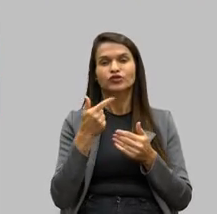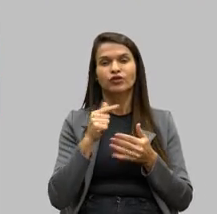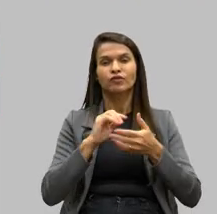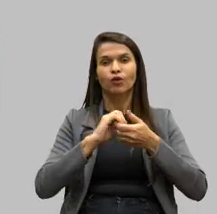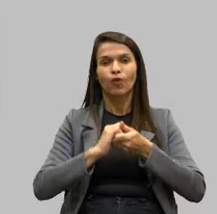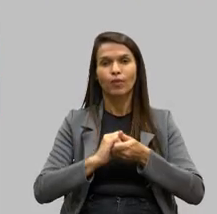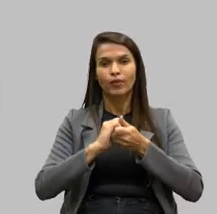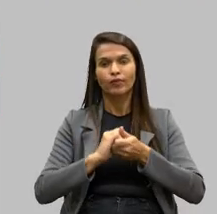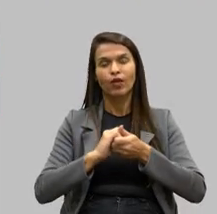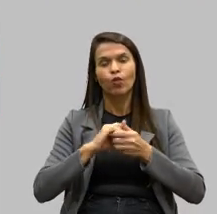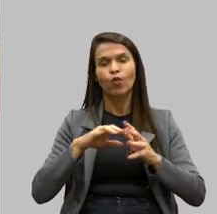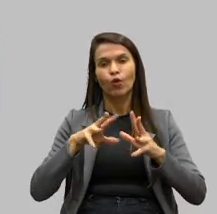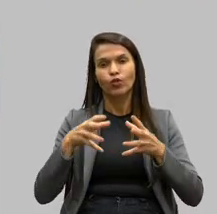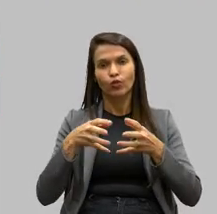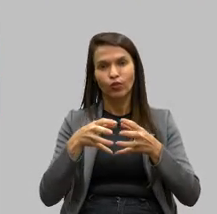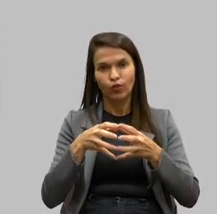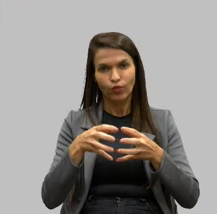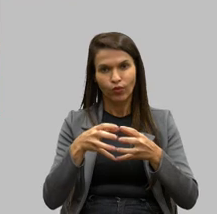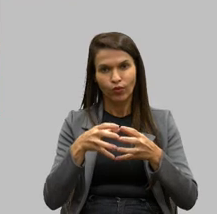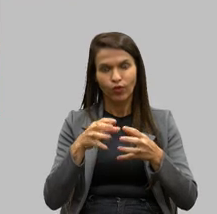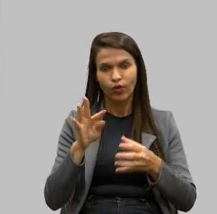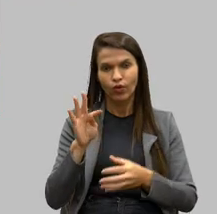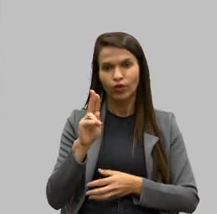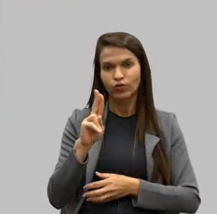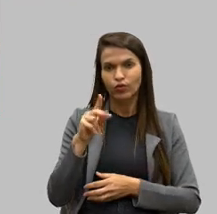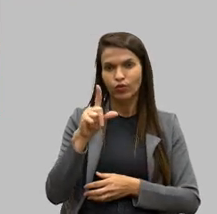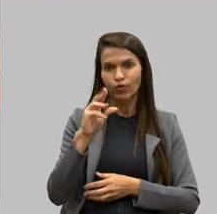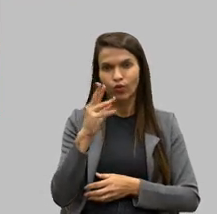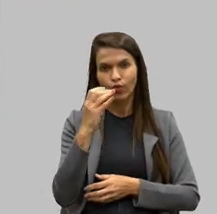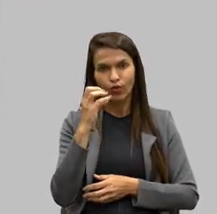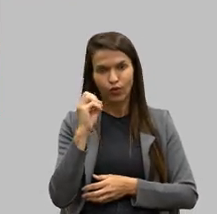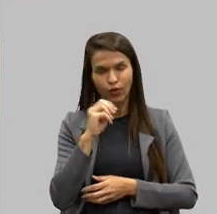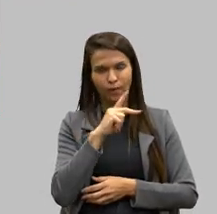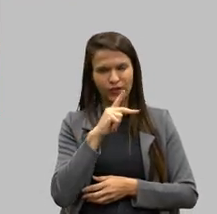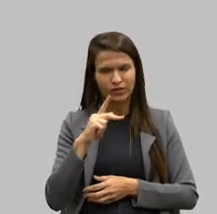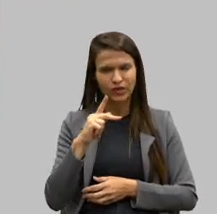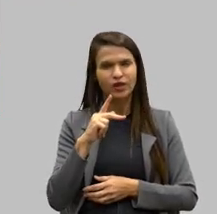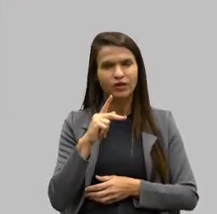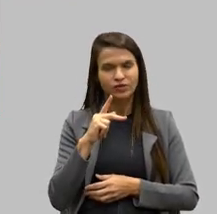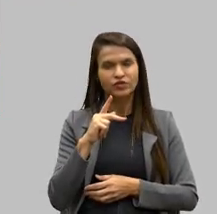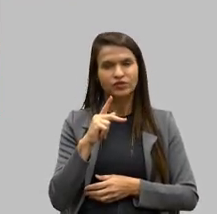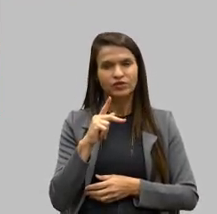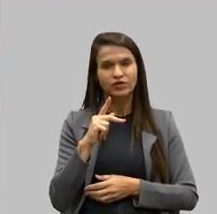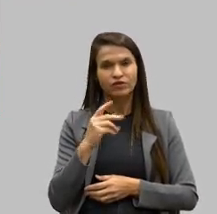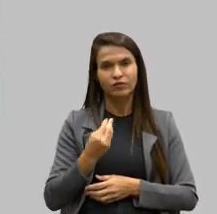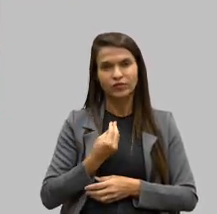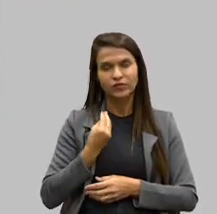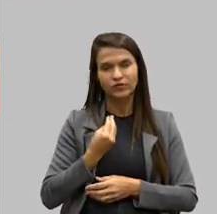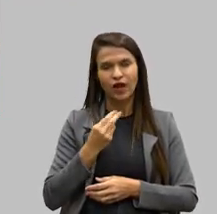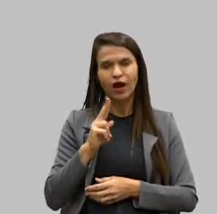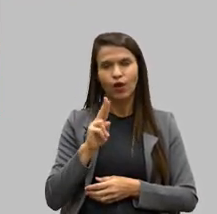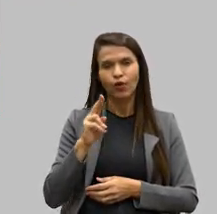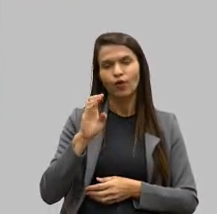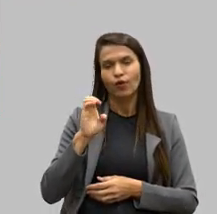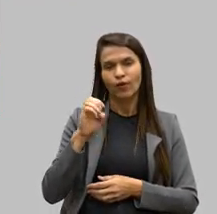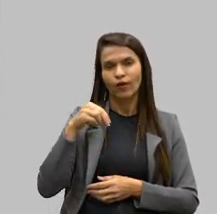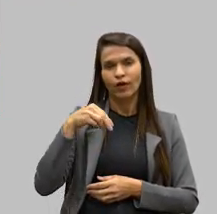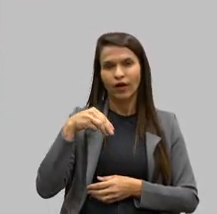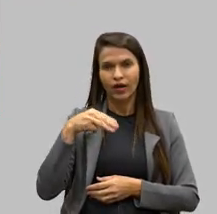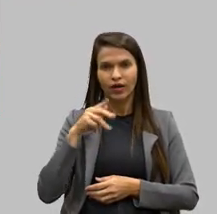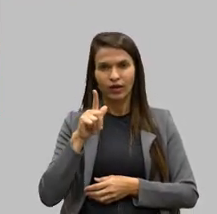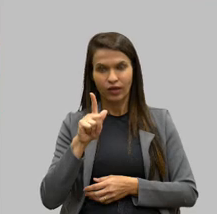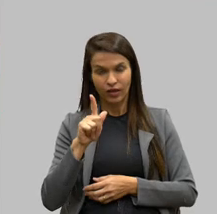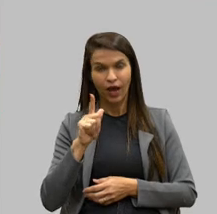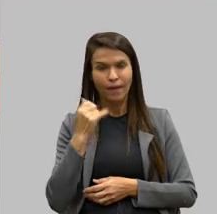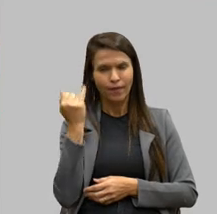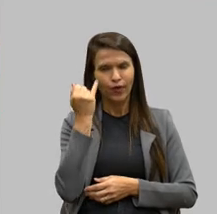toda a categoria, o Túlio, presidente da UENG, estava conosco até agora, por agora, a importante mobilização da